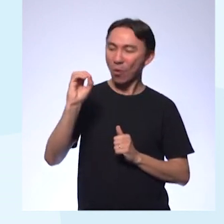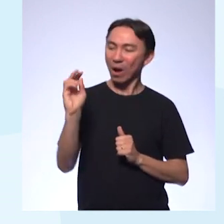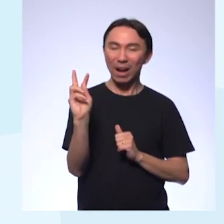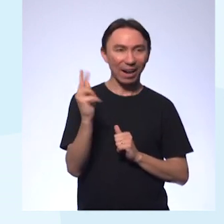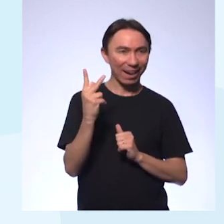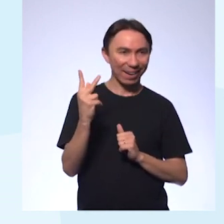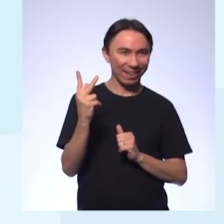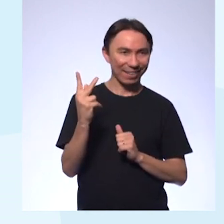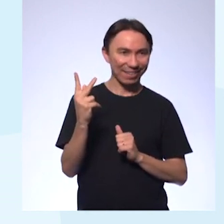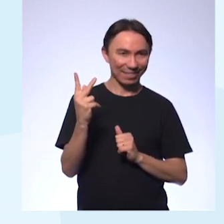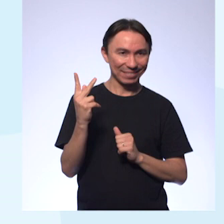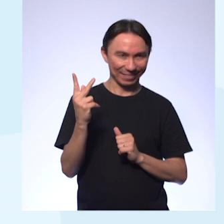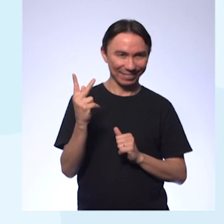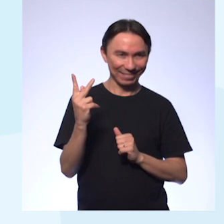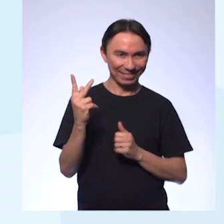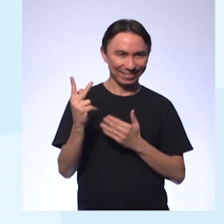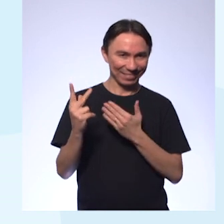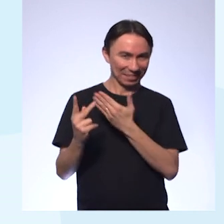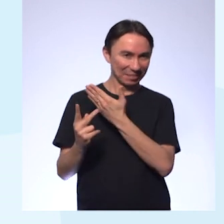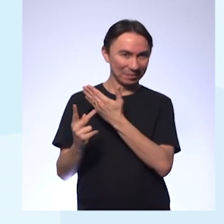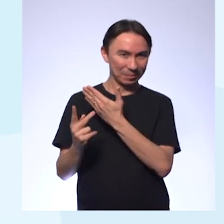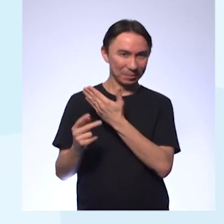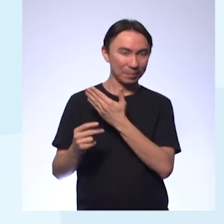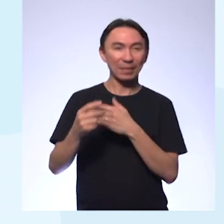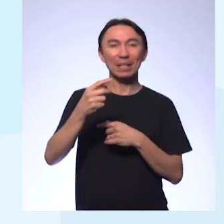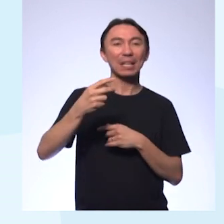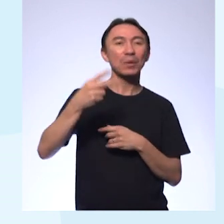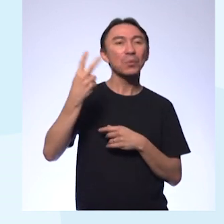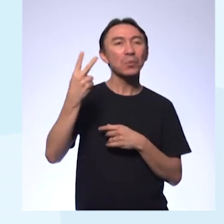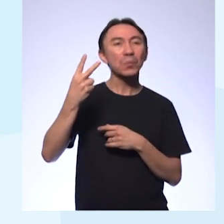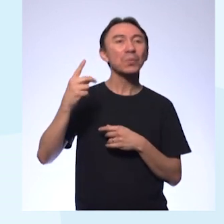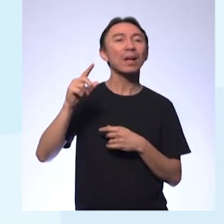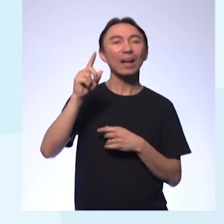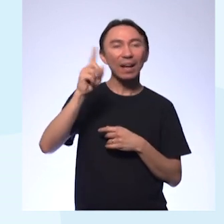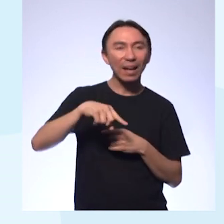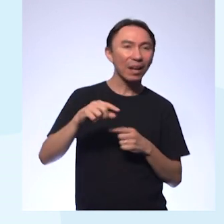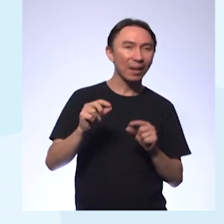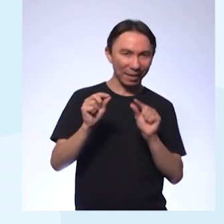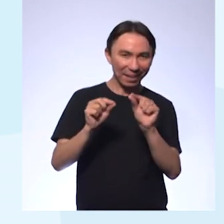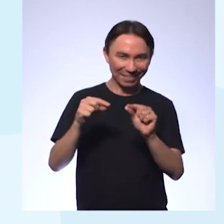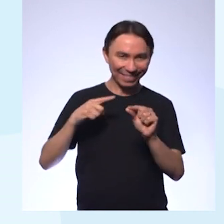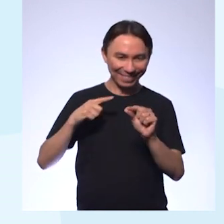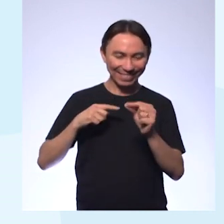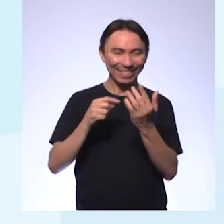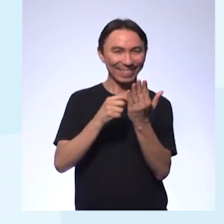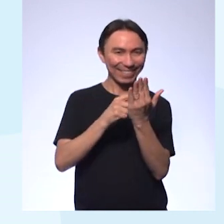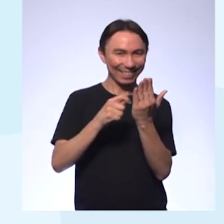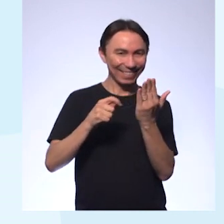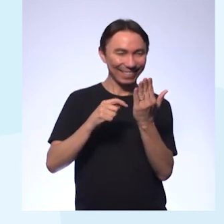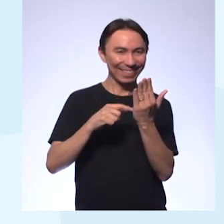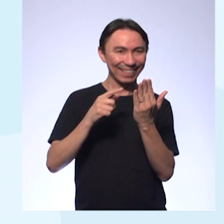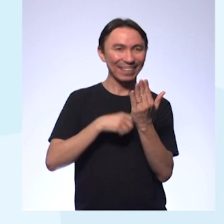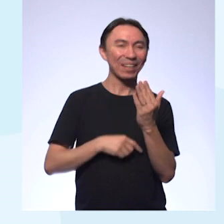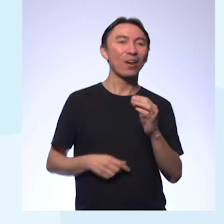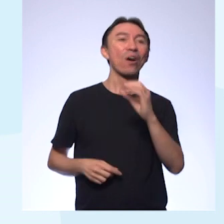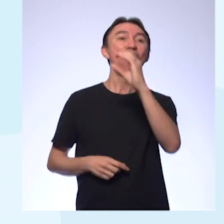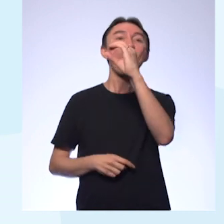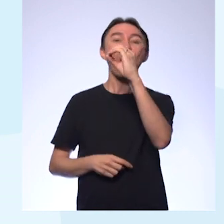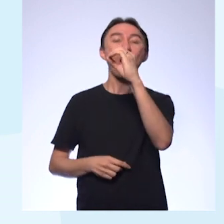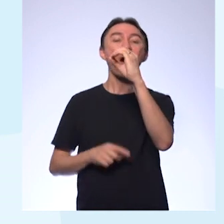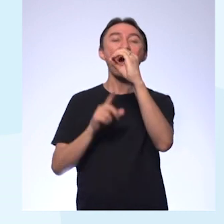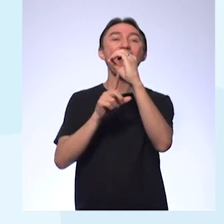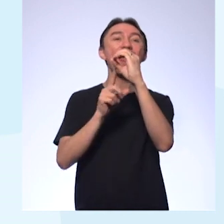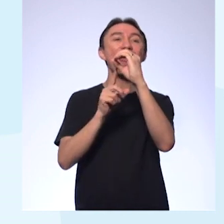OH, circulado em amarelo. E a segunda figura é o segundo que eu desenhei para vocês aqui na folha seguinte, que o O está no